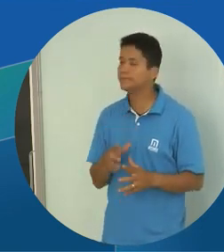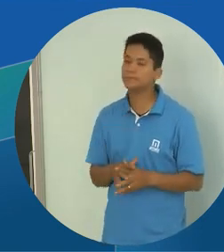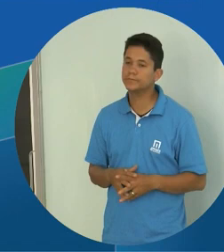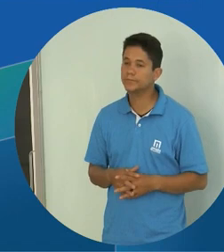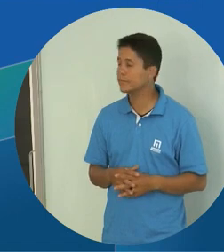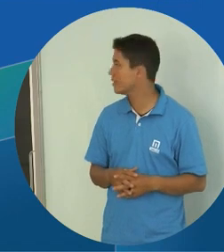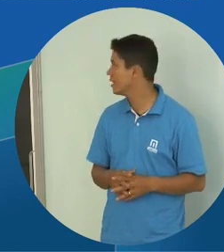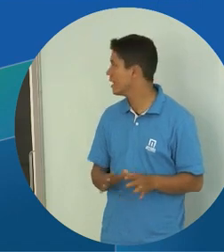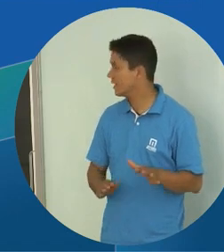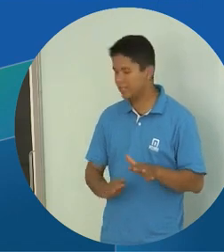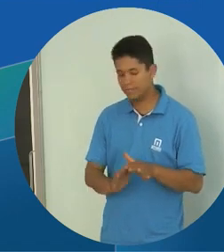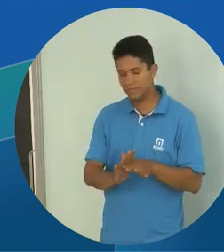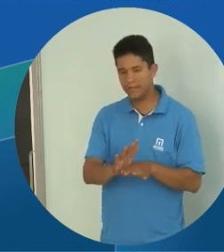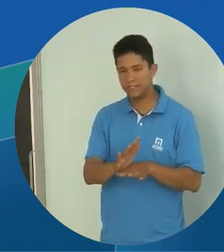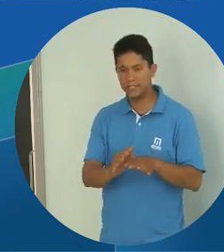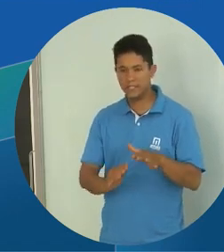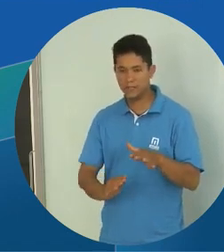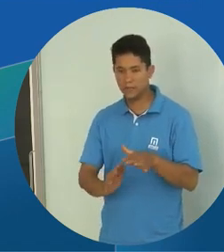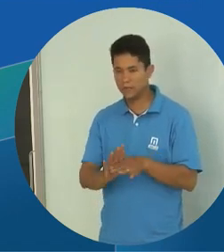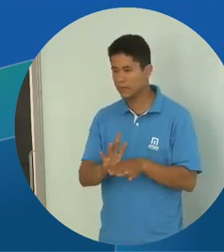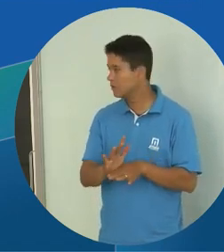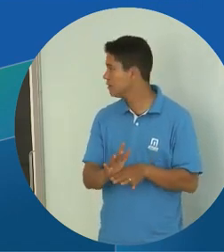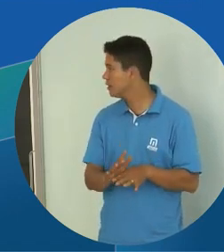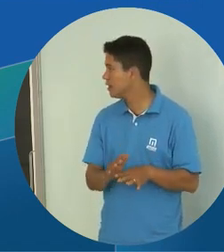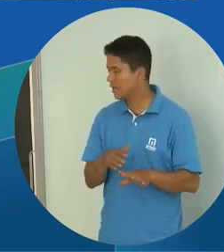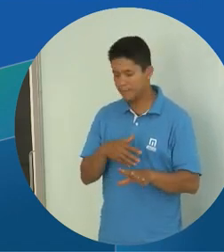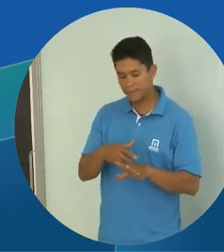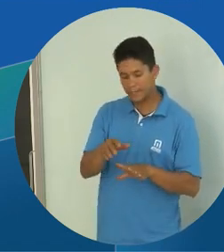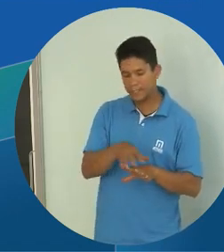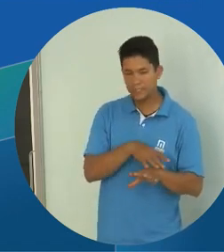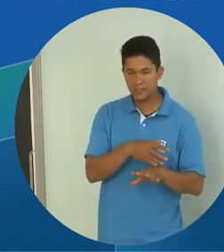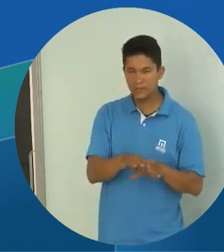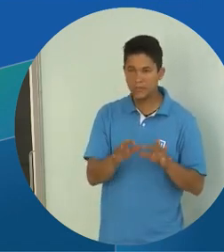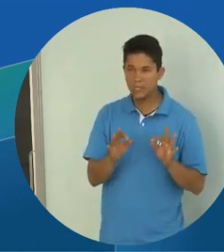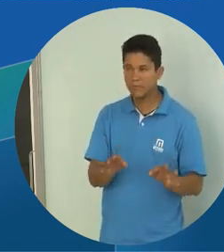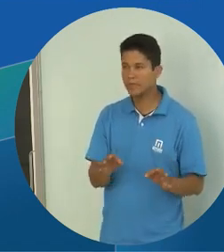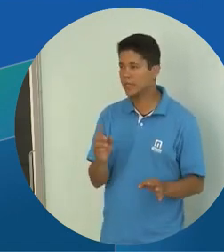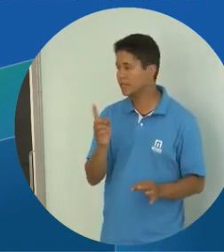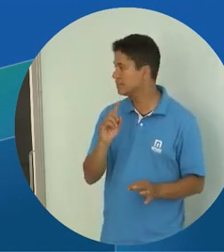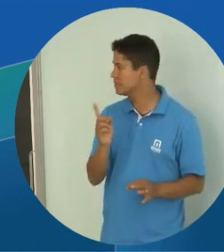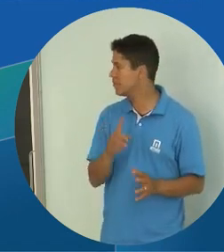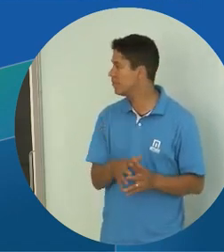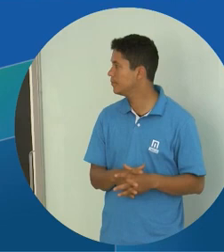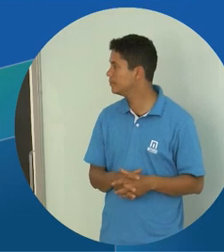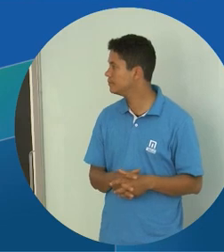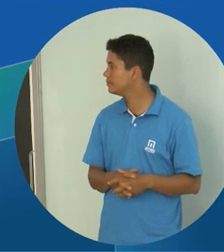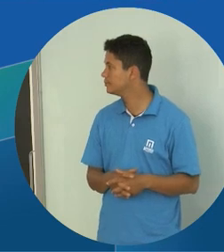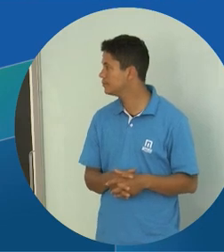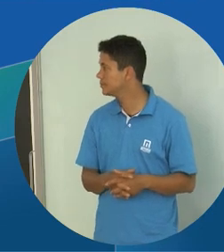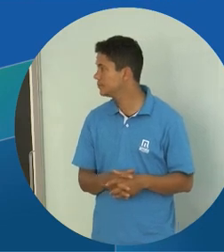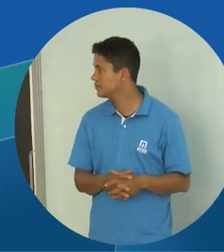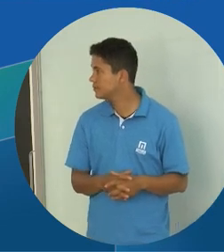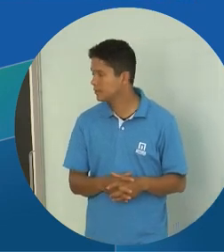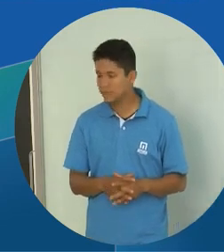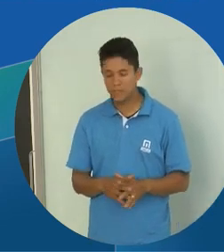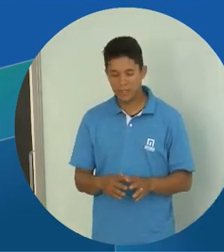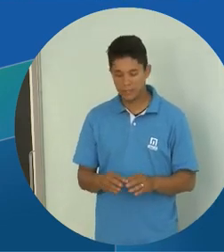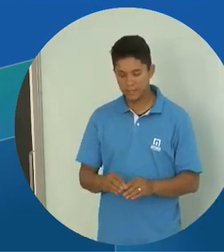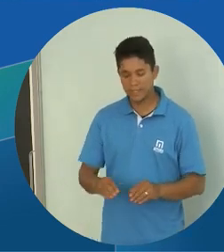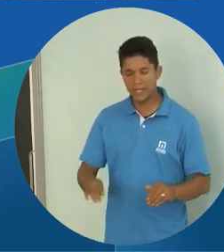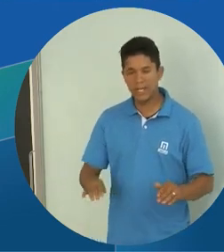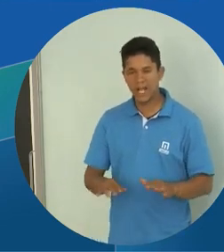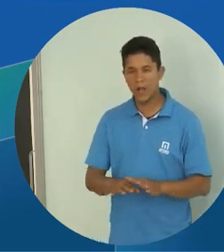estava vazando, né? A impermeabilização dela não era eficaz, né? O que carreou material debaixo dessa placa,